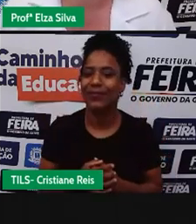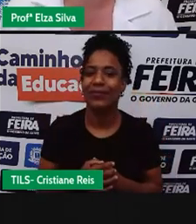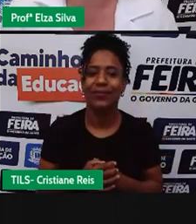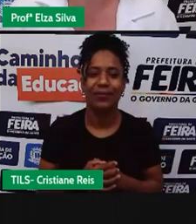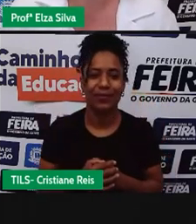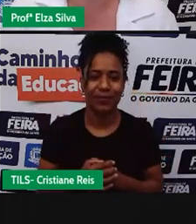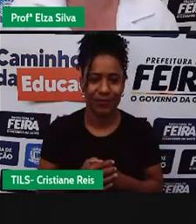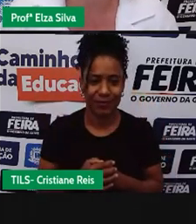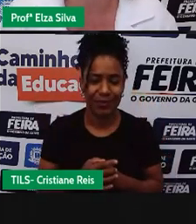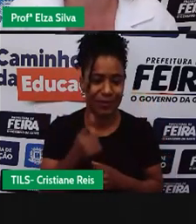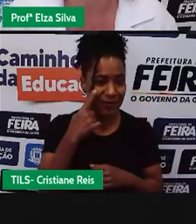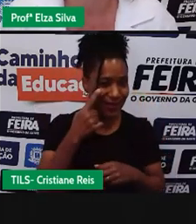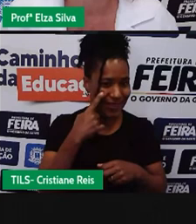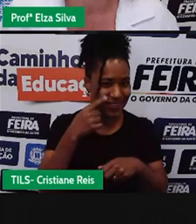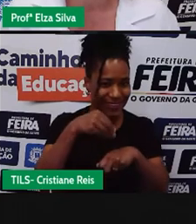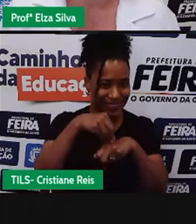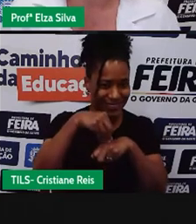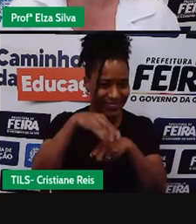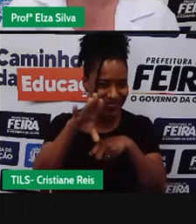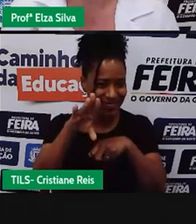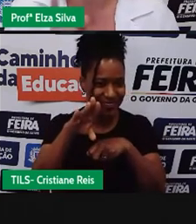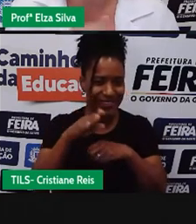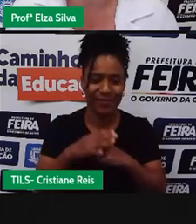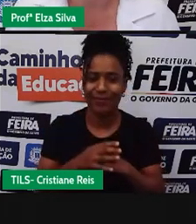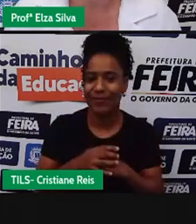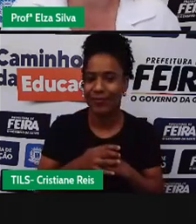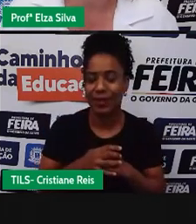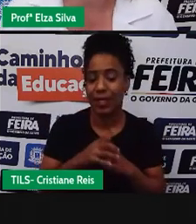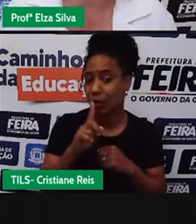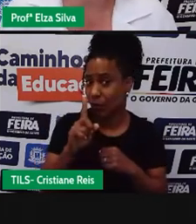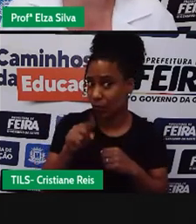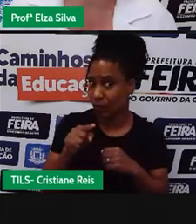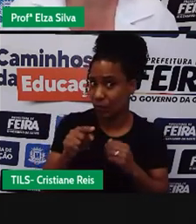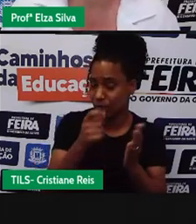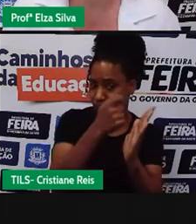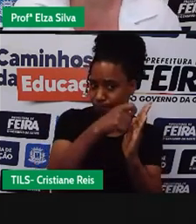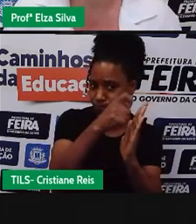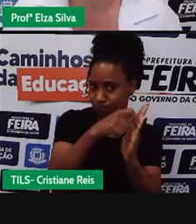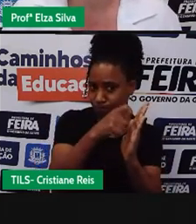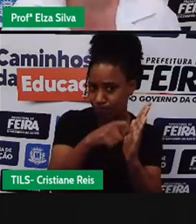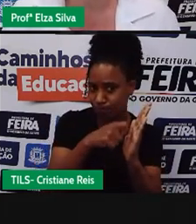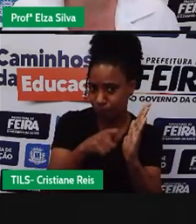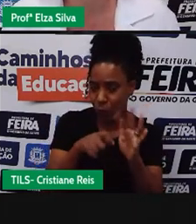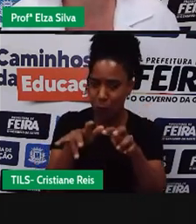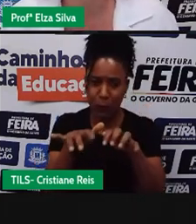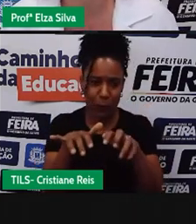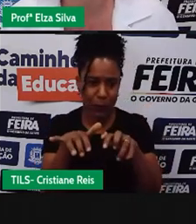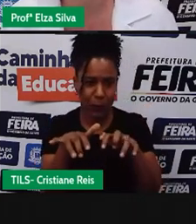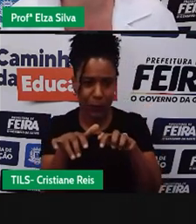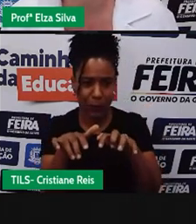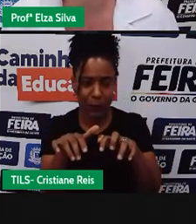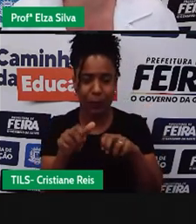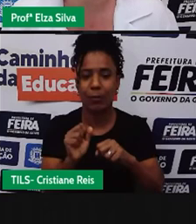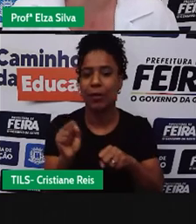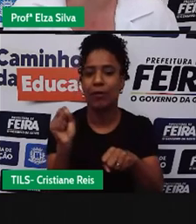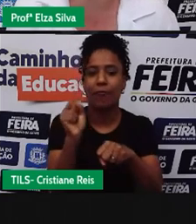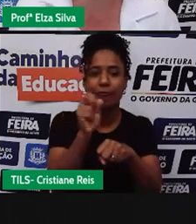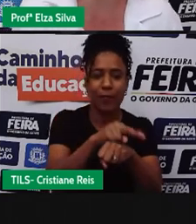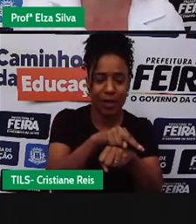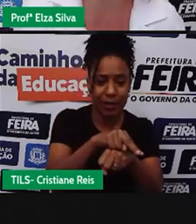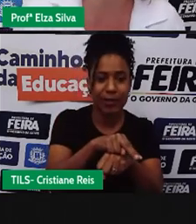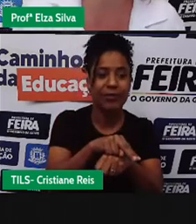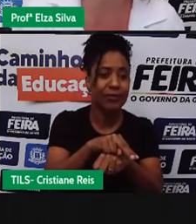tags. Sigam as dicas. Lá no seu anúncio, coloque se a vaga disponibilizada ela